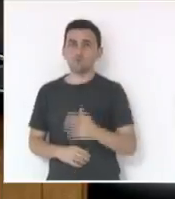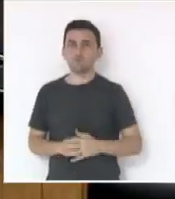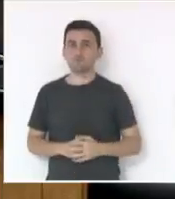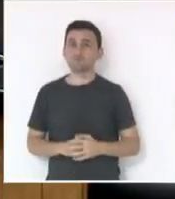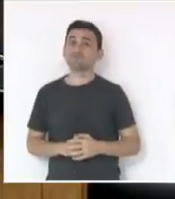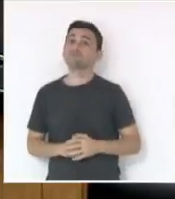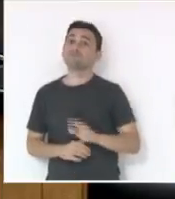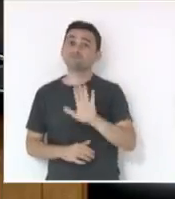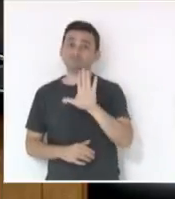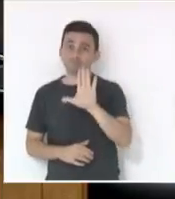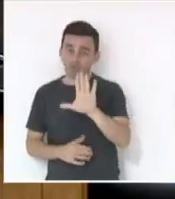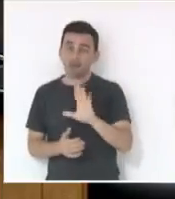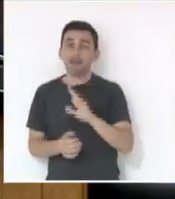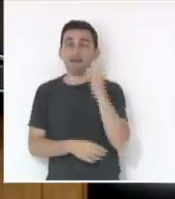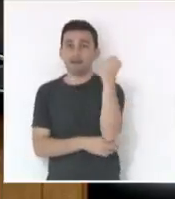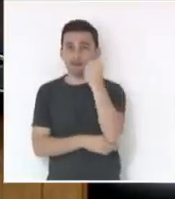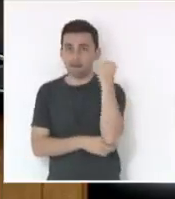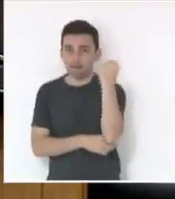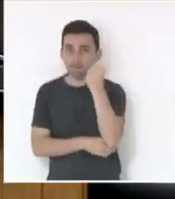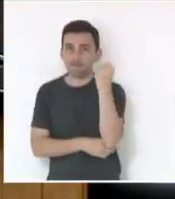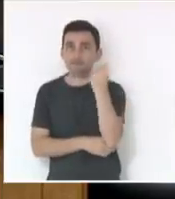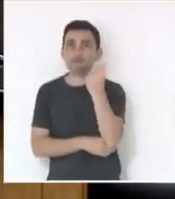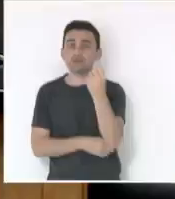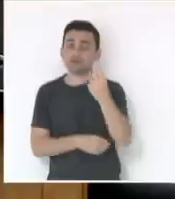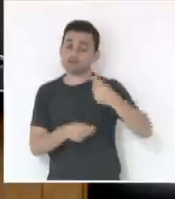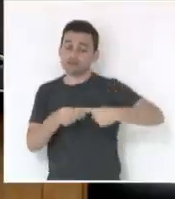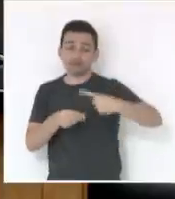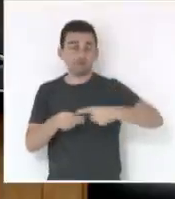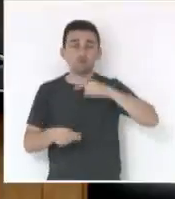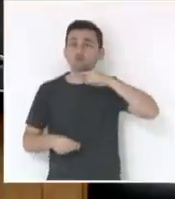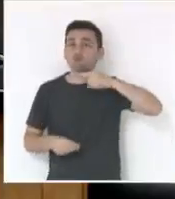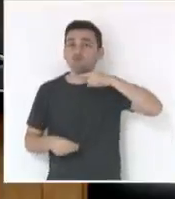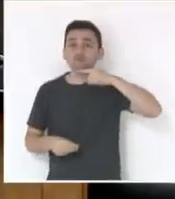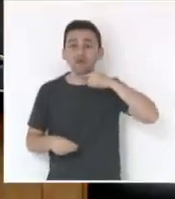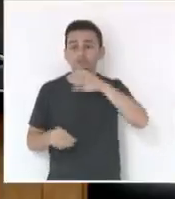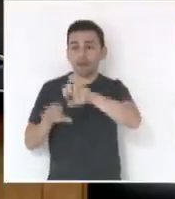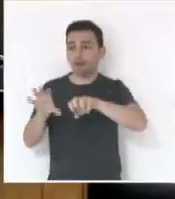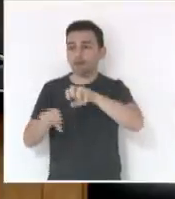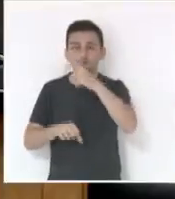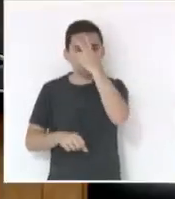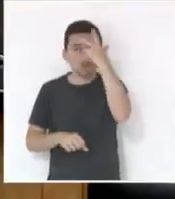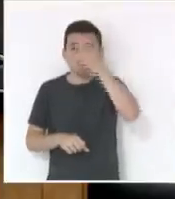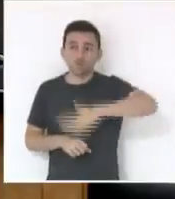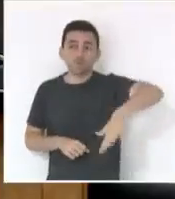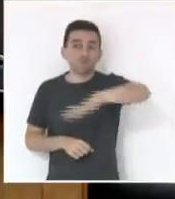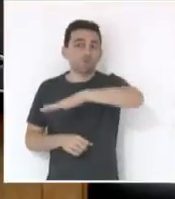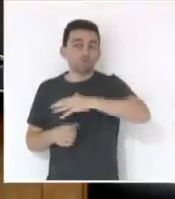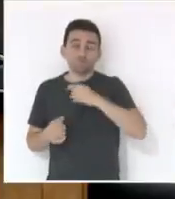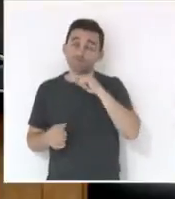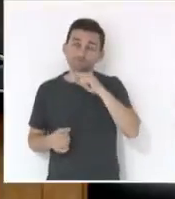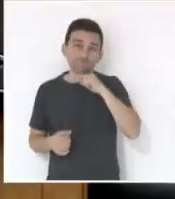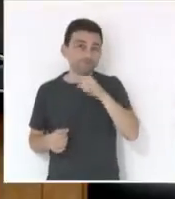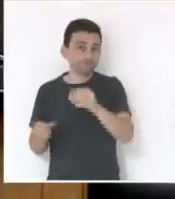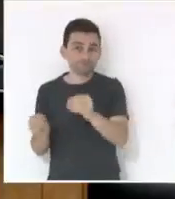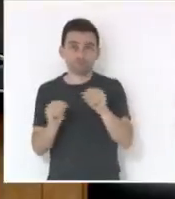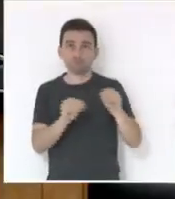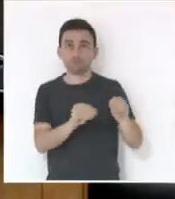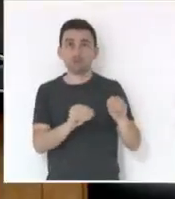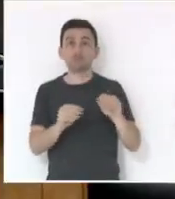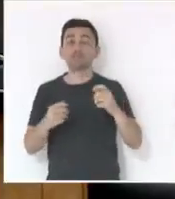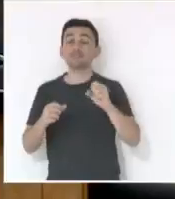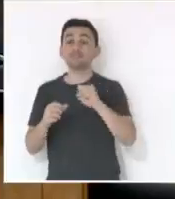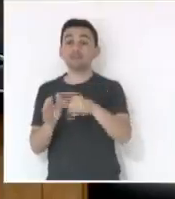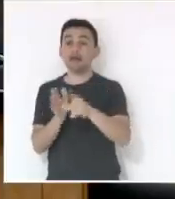é realmente grave, o município não tem como absorver tudo, mas se fizer um plano estratégico, consegue